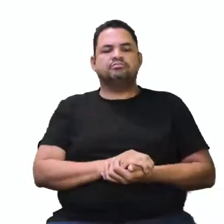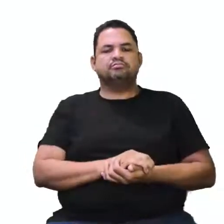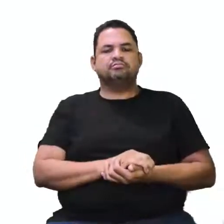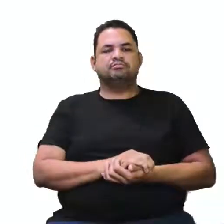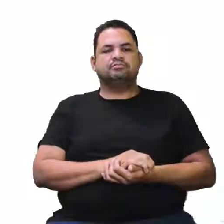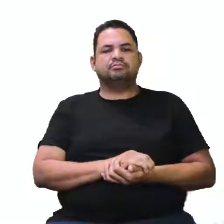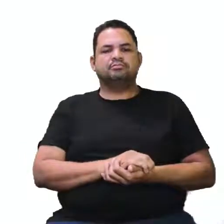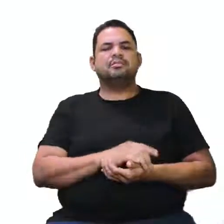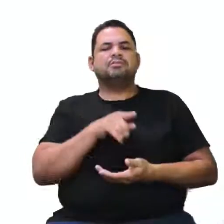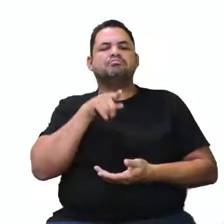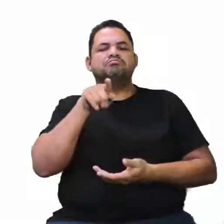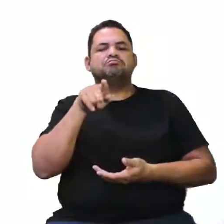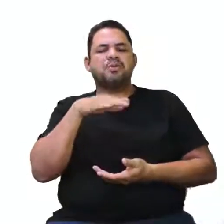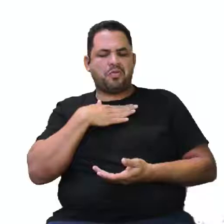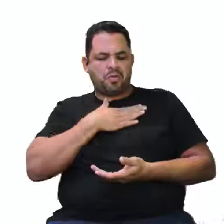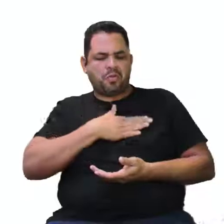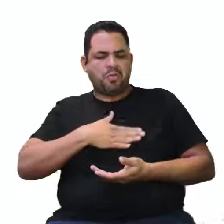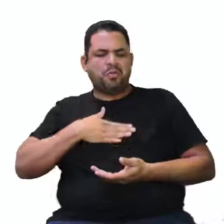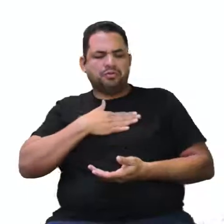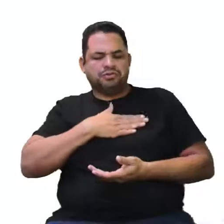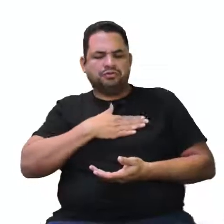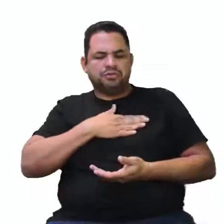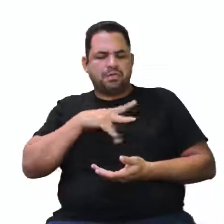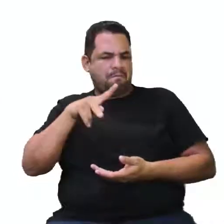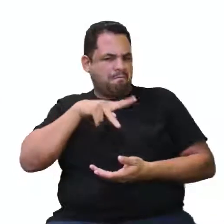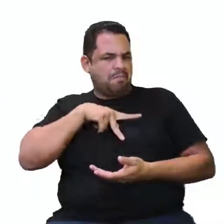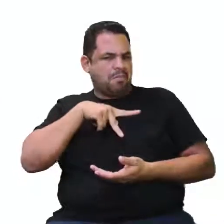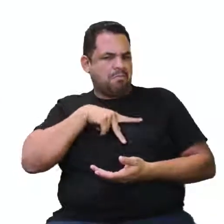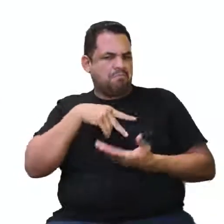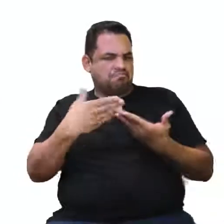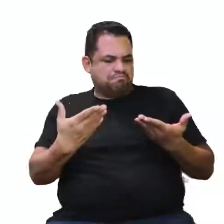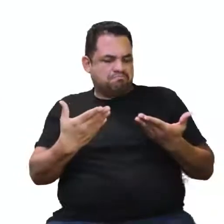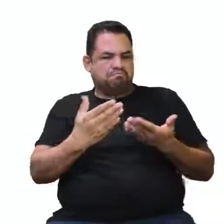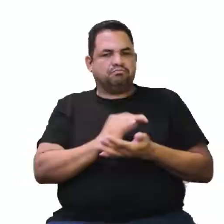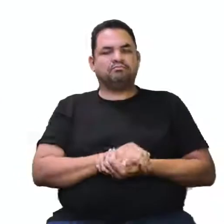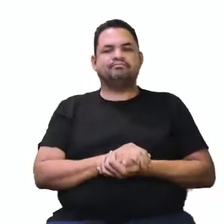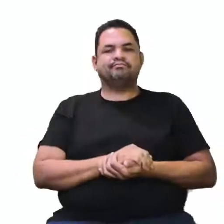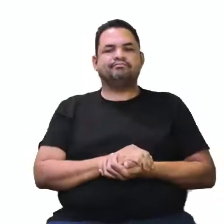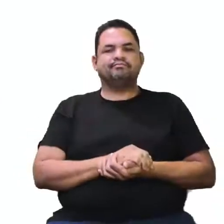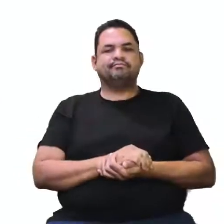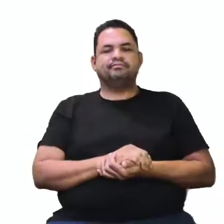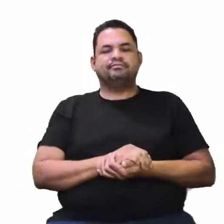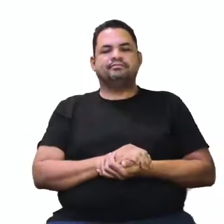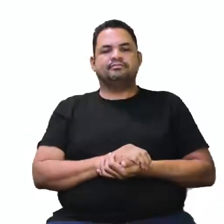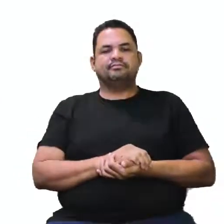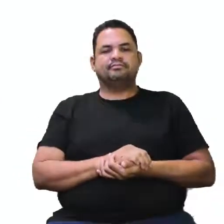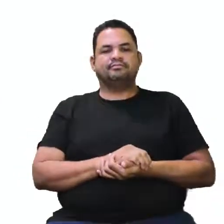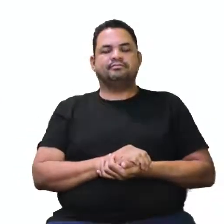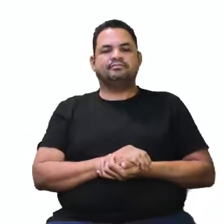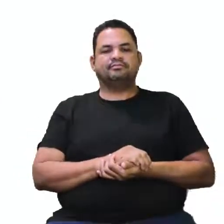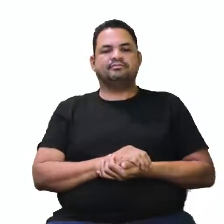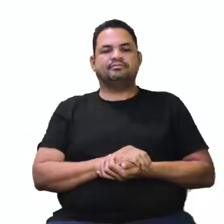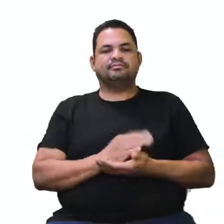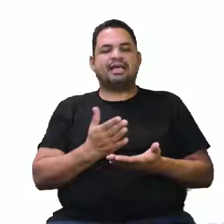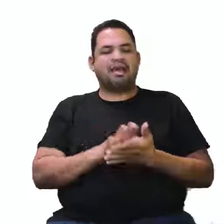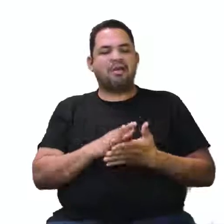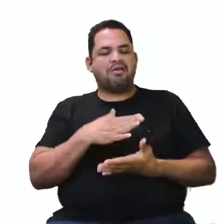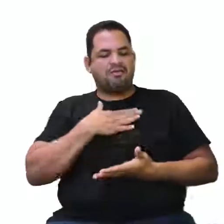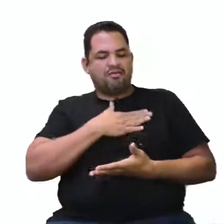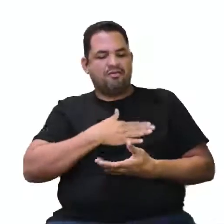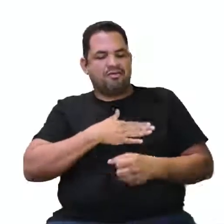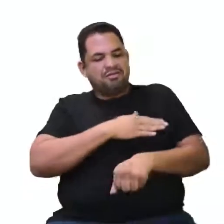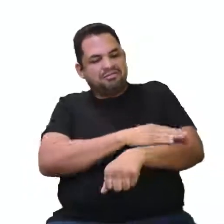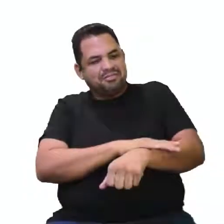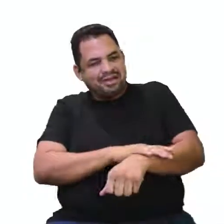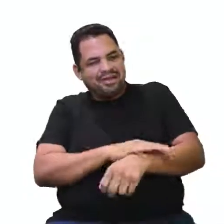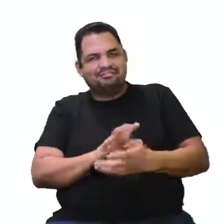Beleza. Você gosta de si mesmo? Aí já começa a balançar de um lado para o outro. Eu gosto do braço, mas não gosto